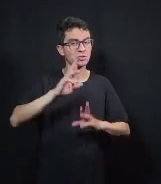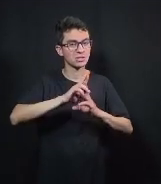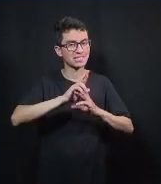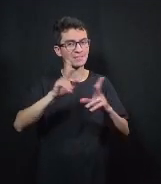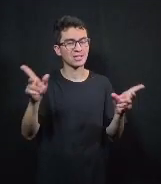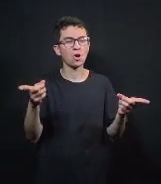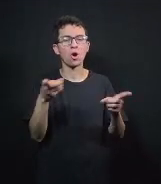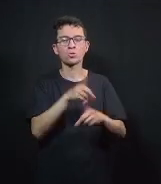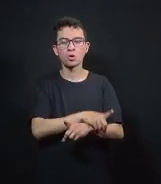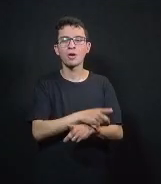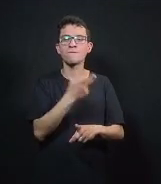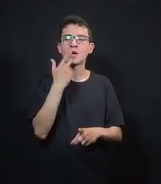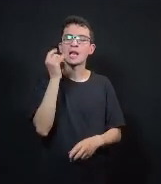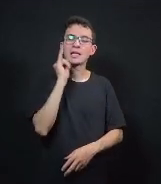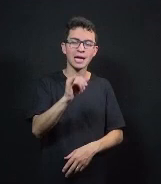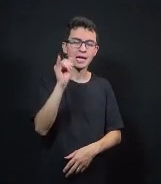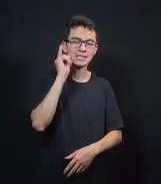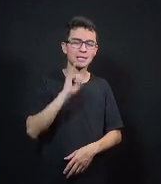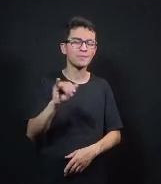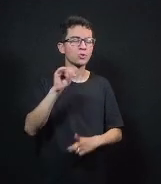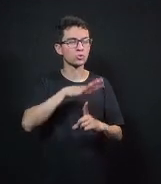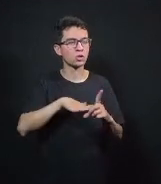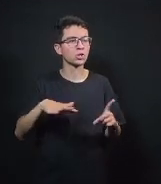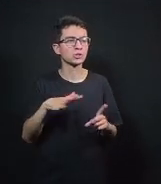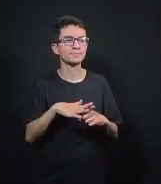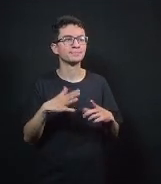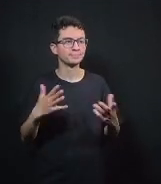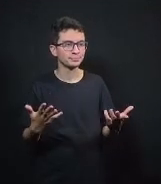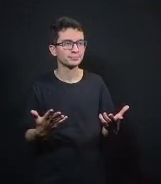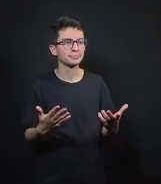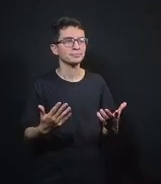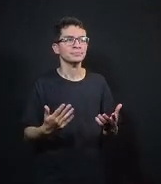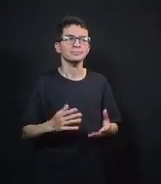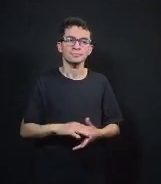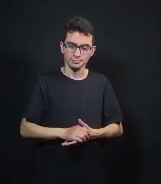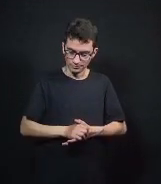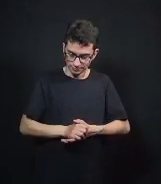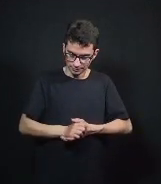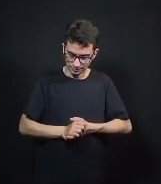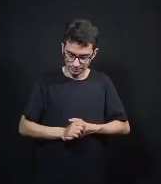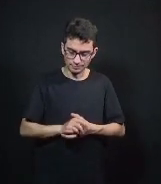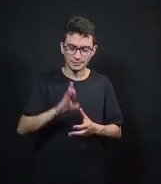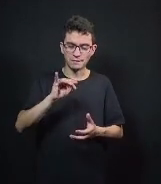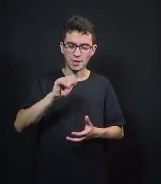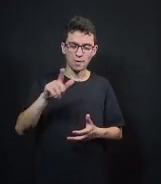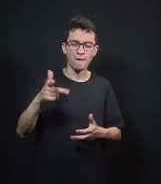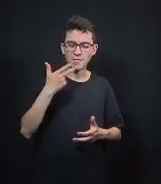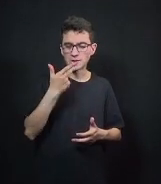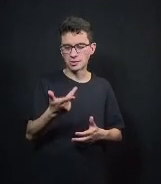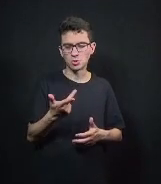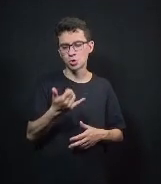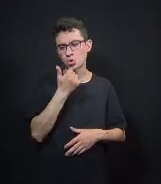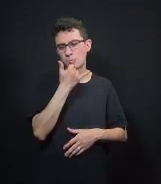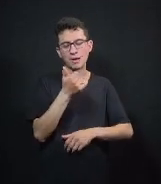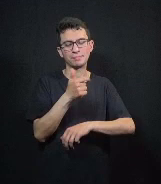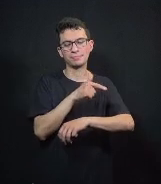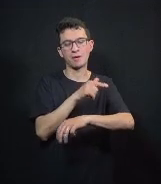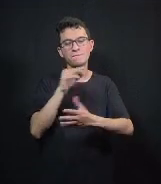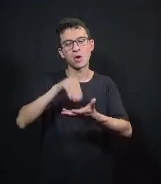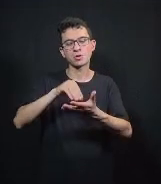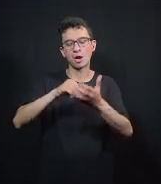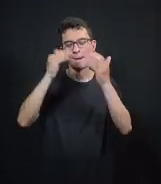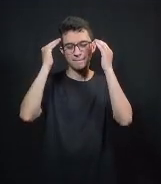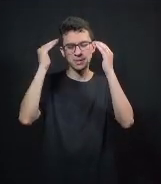a essa narrativa sociológica. É, enfim, eu também não imagino que seja um desrespeito, são só percepções